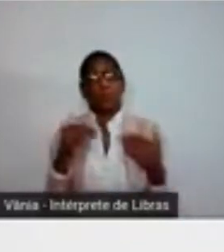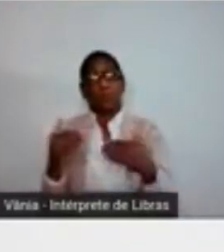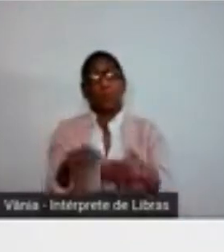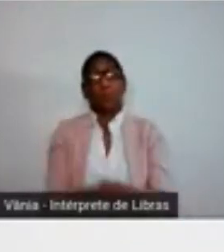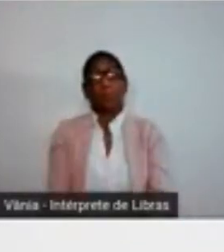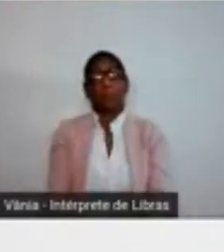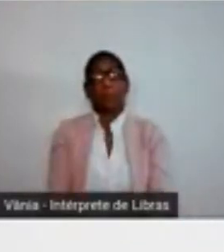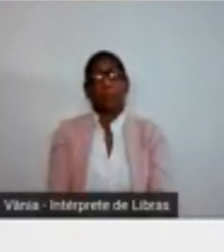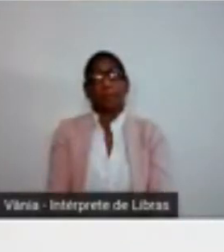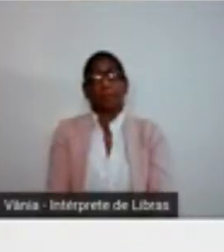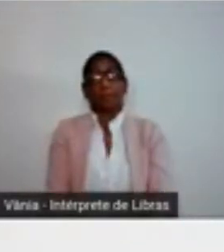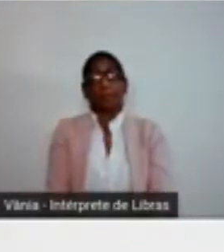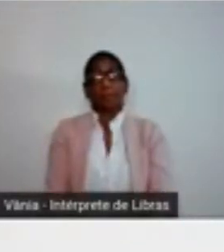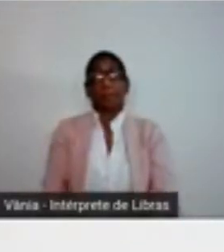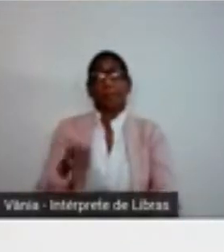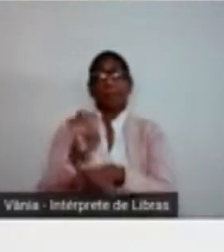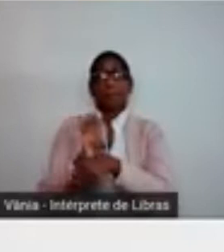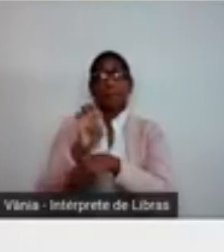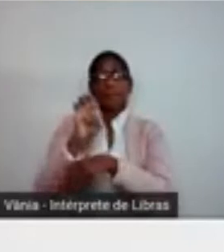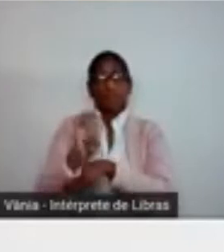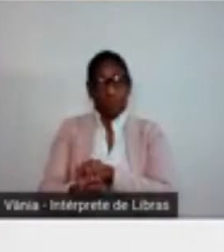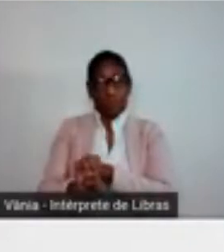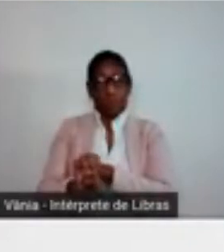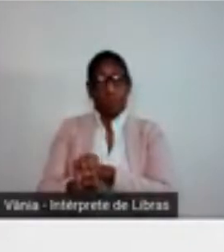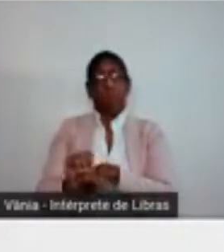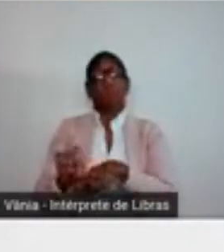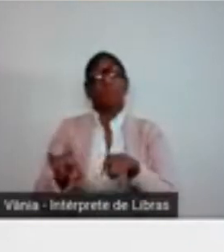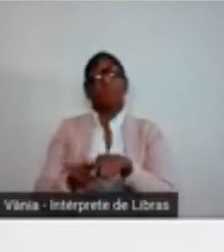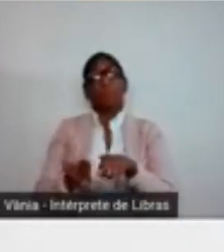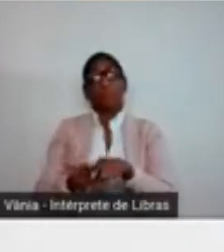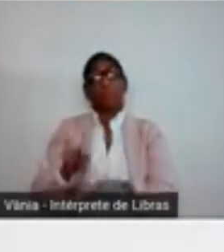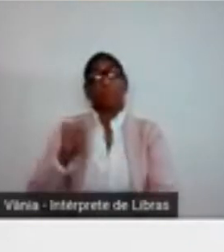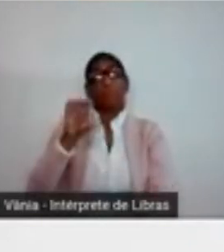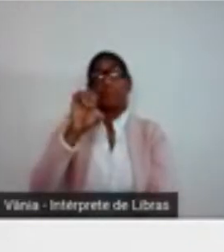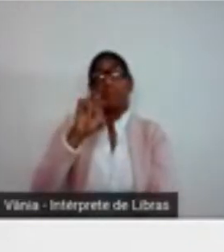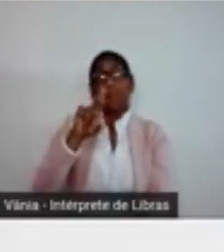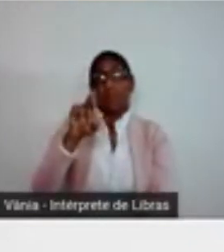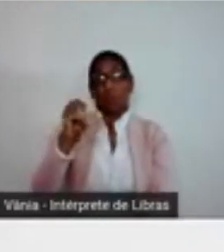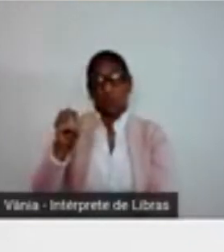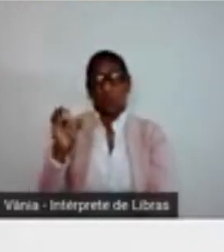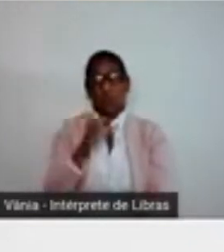além disso, esses municípios, entre Juiz, Cerro Largo, Salvador do Sul e Constantina,